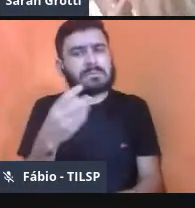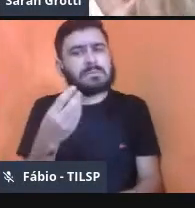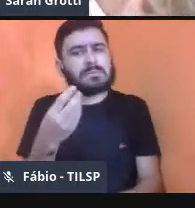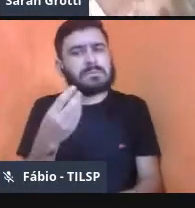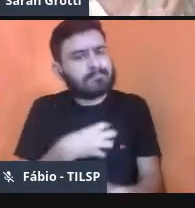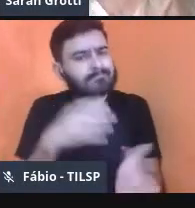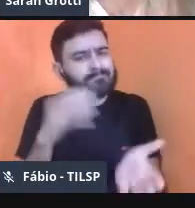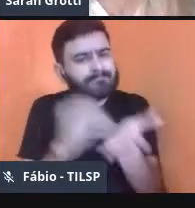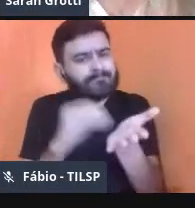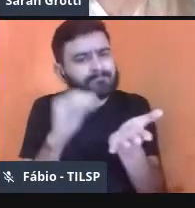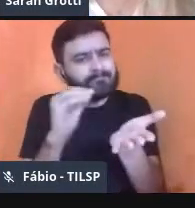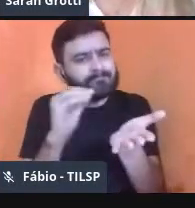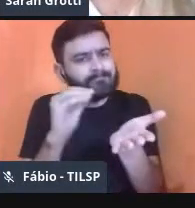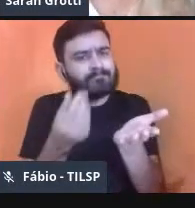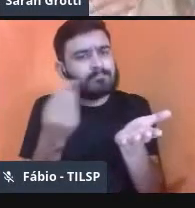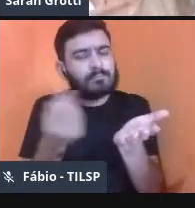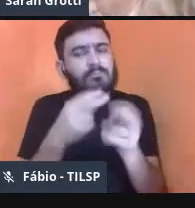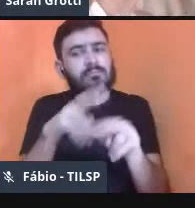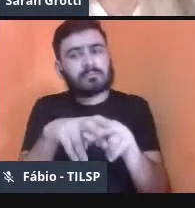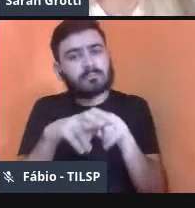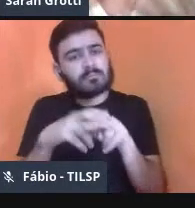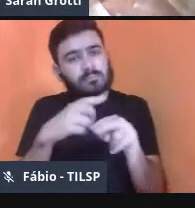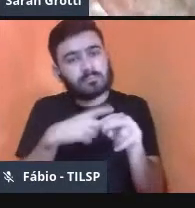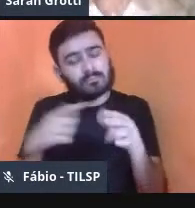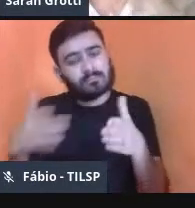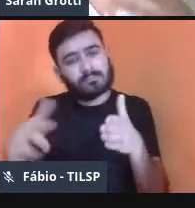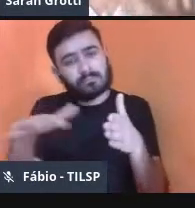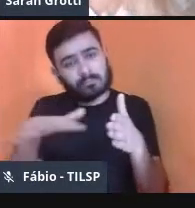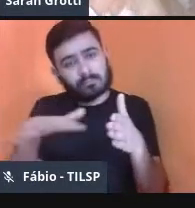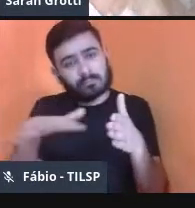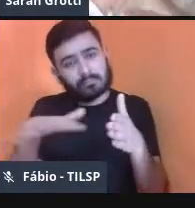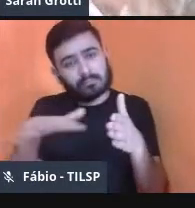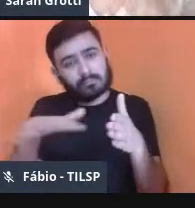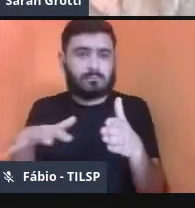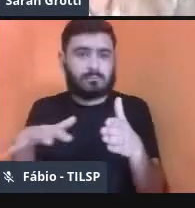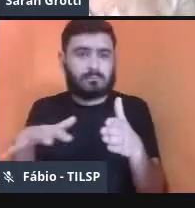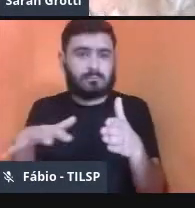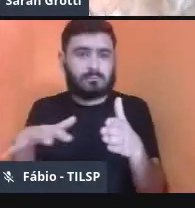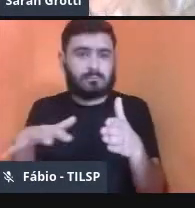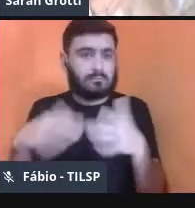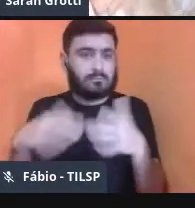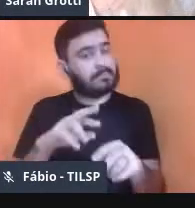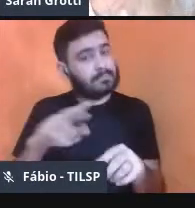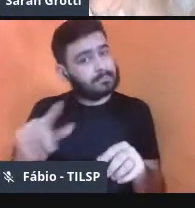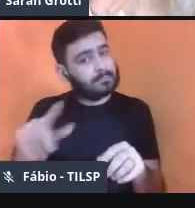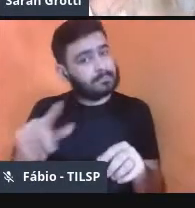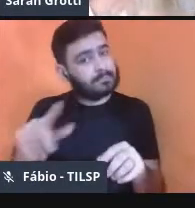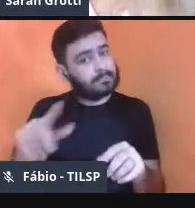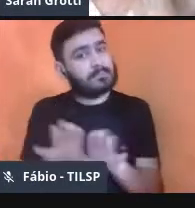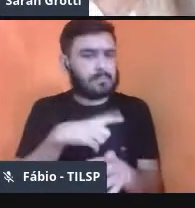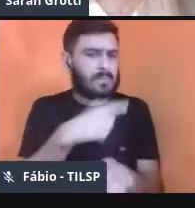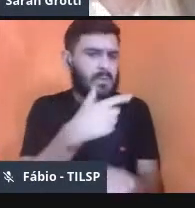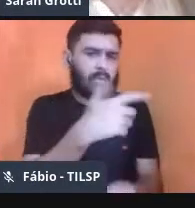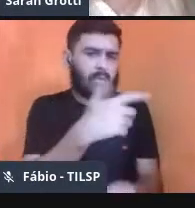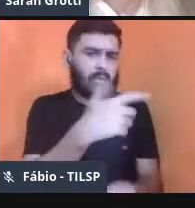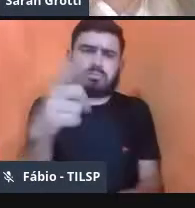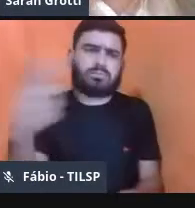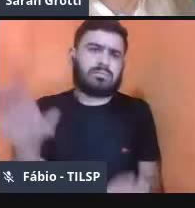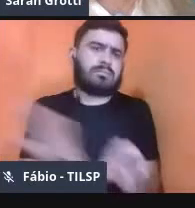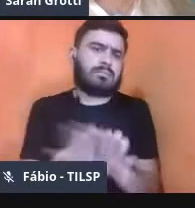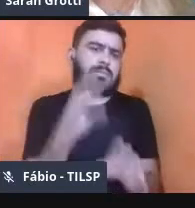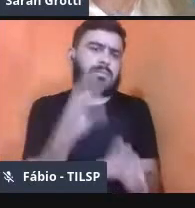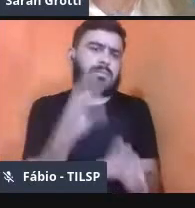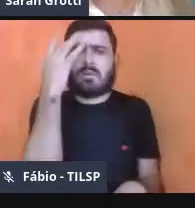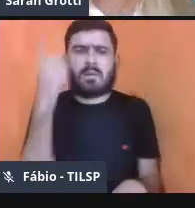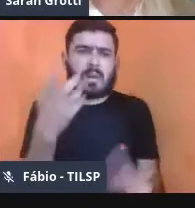por isso eu resolvi ir para este campo. Não quer dizer que não atenda a outros públicos, o emagrecimento,